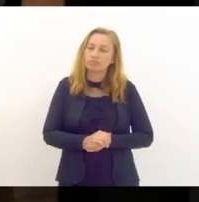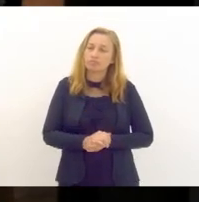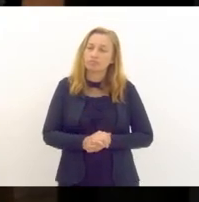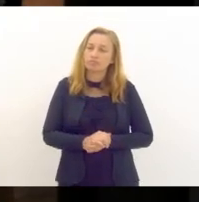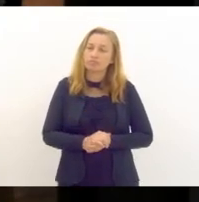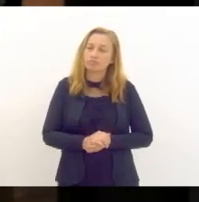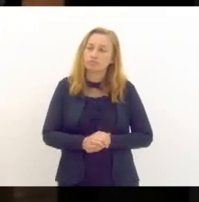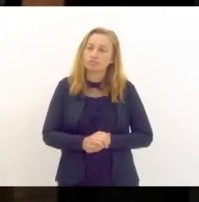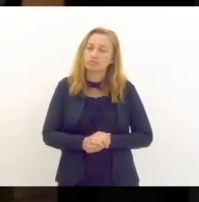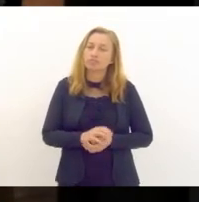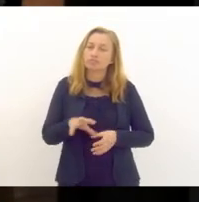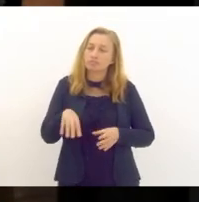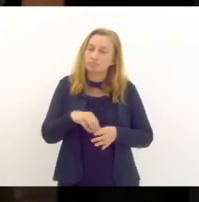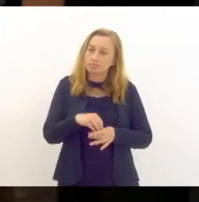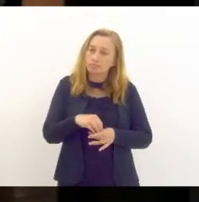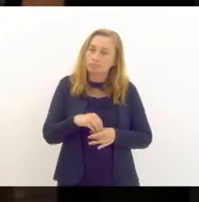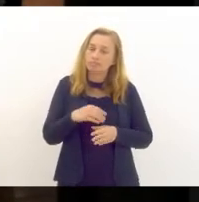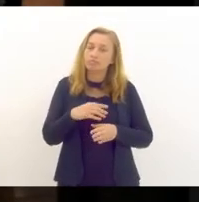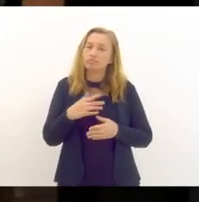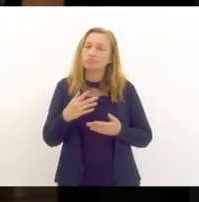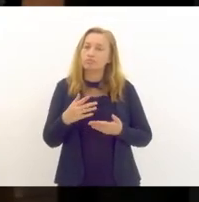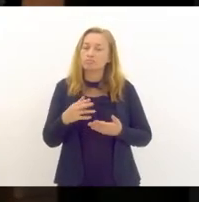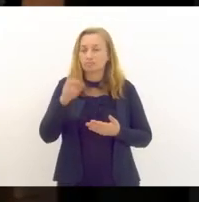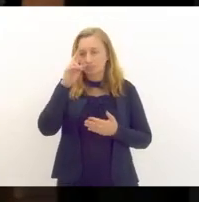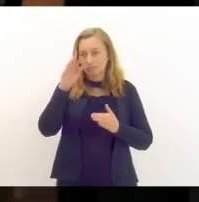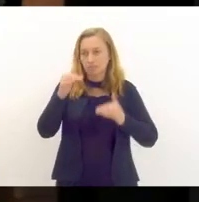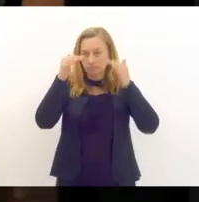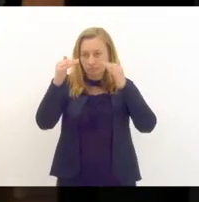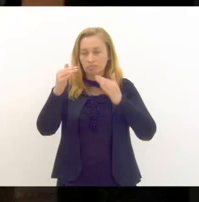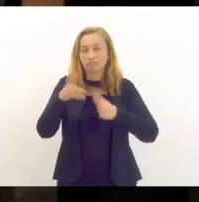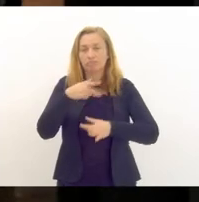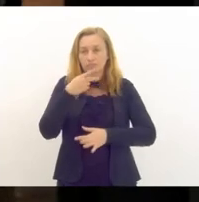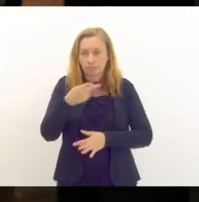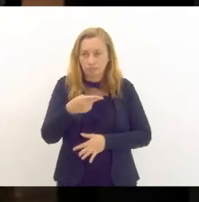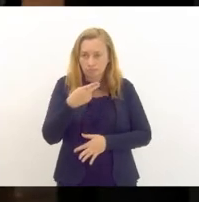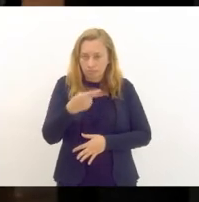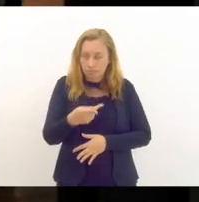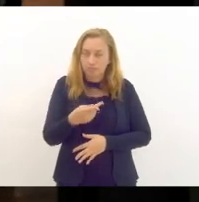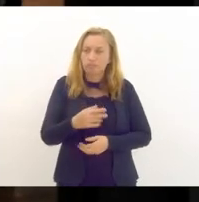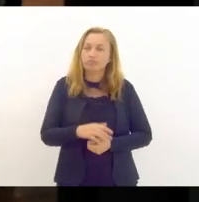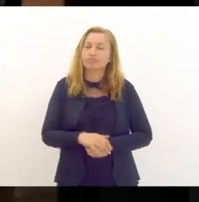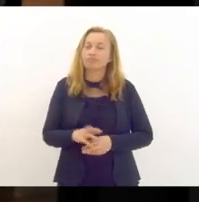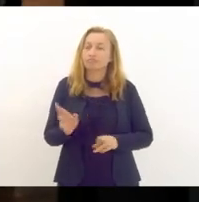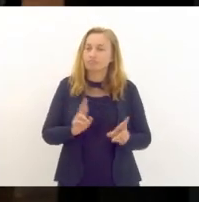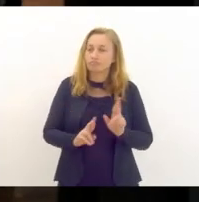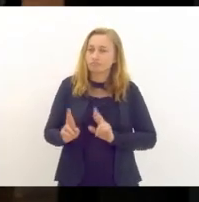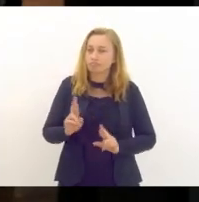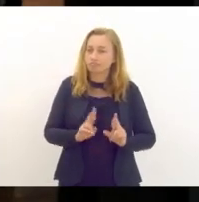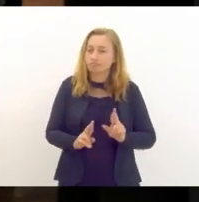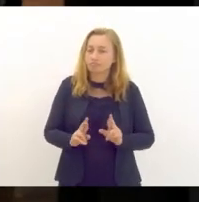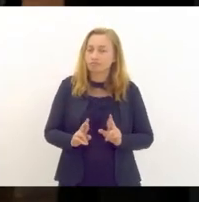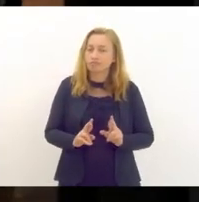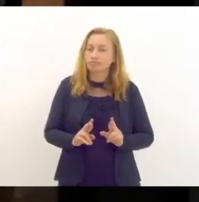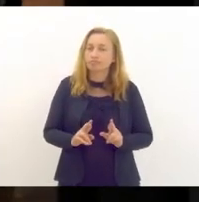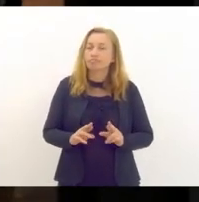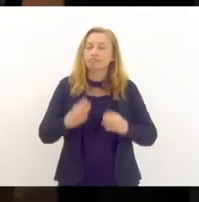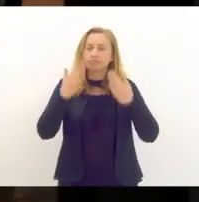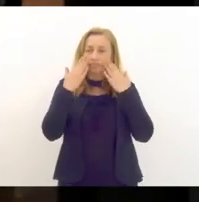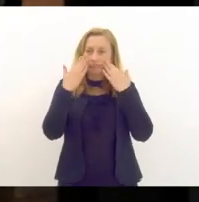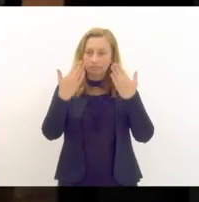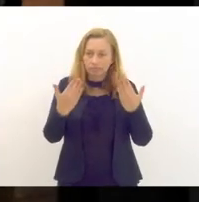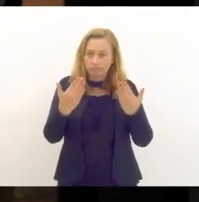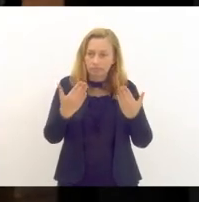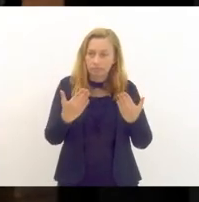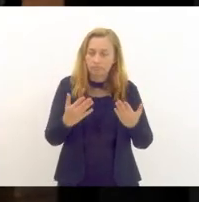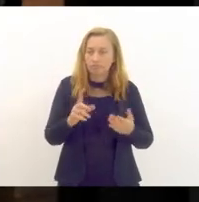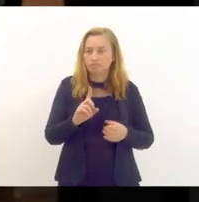dentro da ponderação que vossa excelência fez em relação aobstrução apresentada vossa